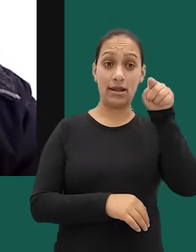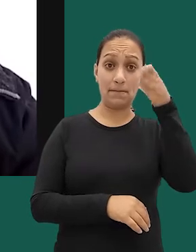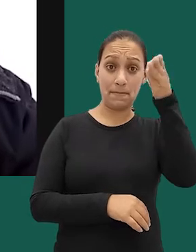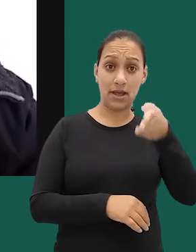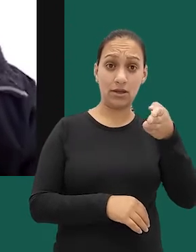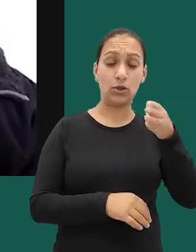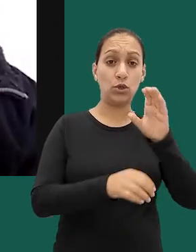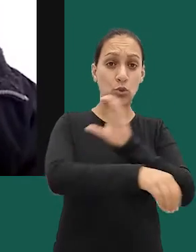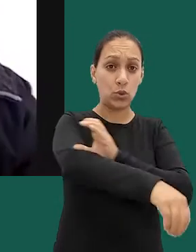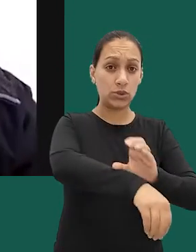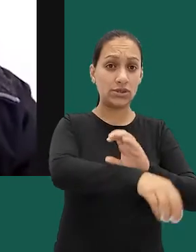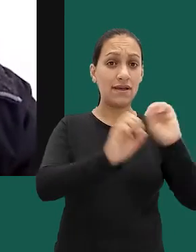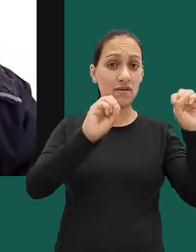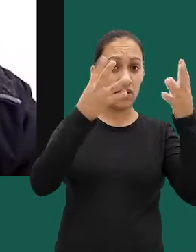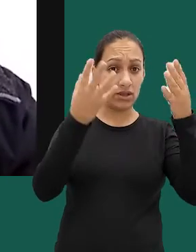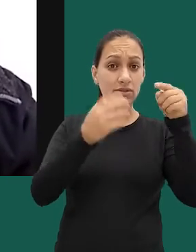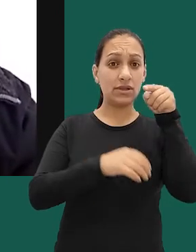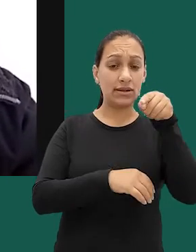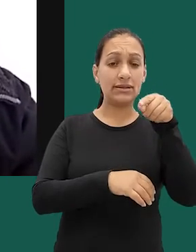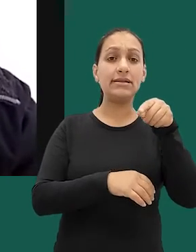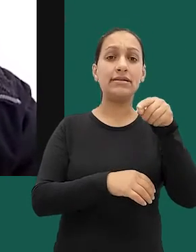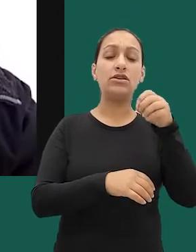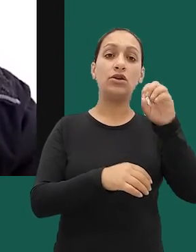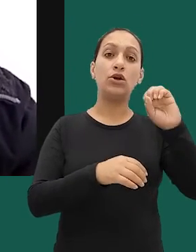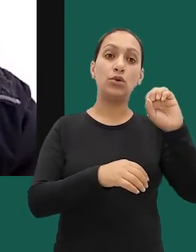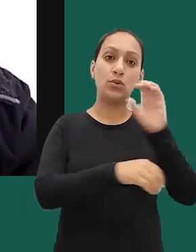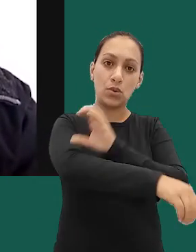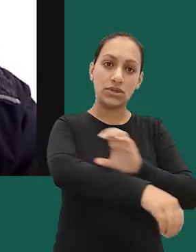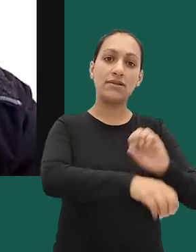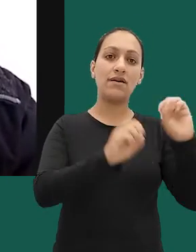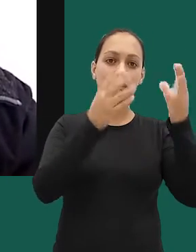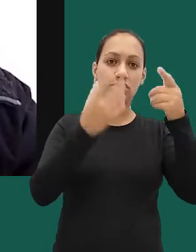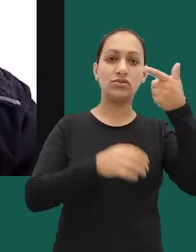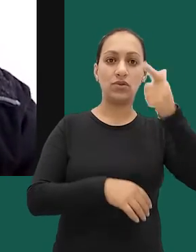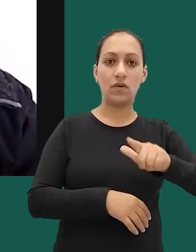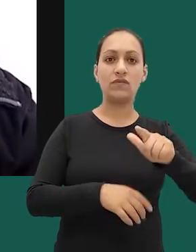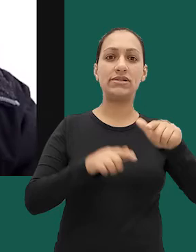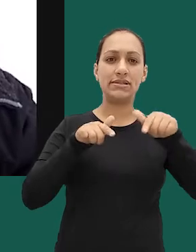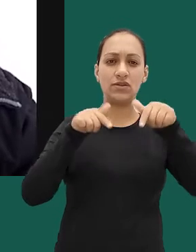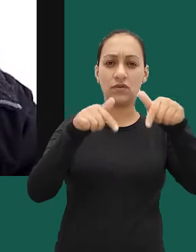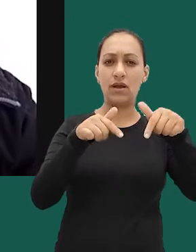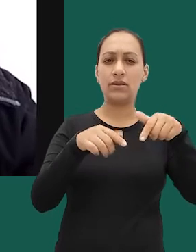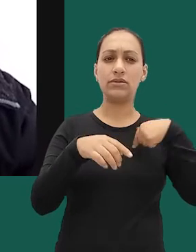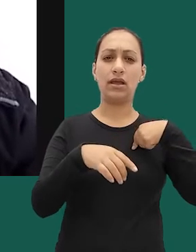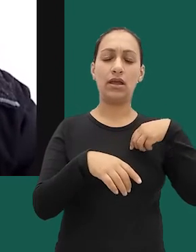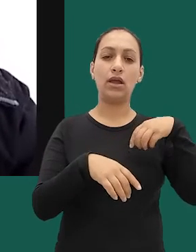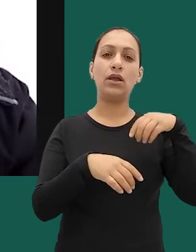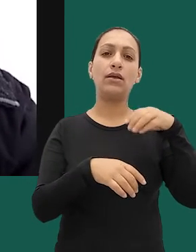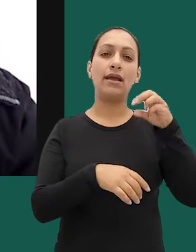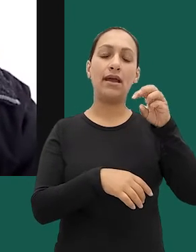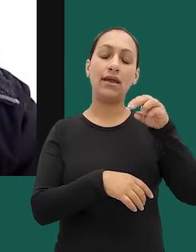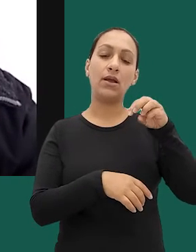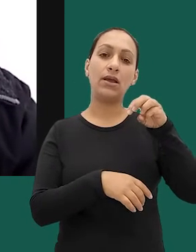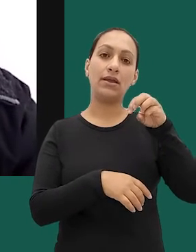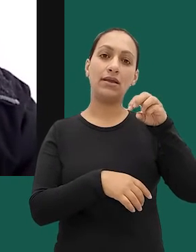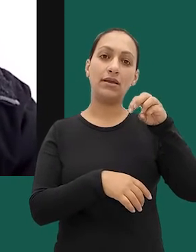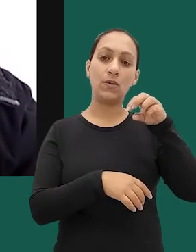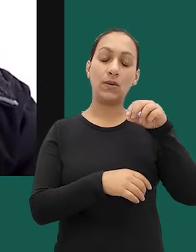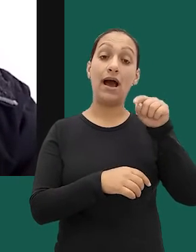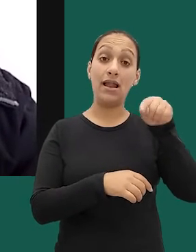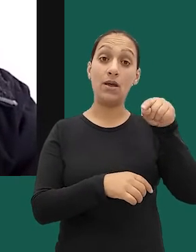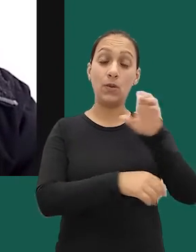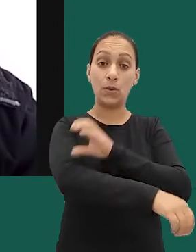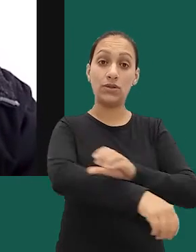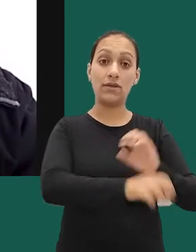eventos. Daí vai ter cursos e eventos novamente, que ali vai ter certificados e tal, cursos em companies, mas é cursos e eventos. Então ali